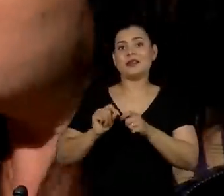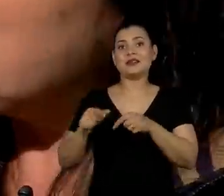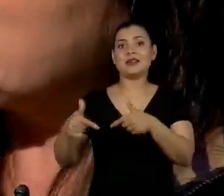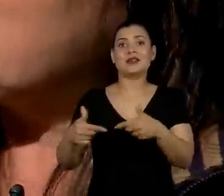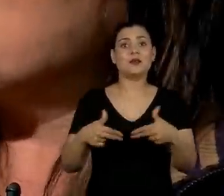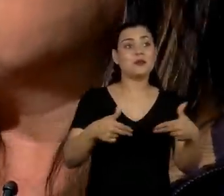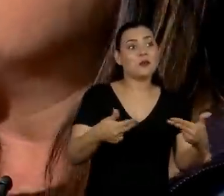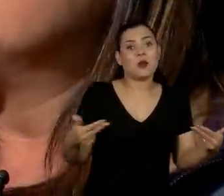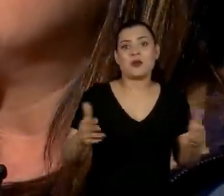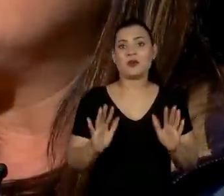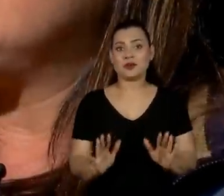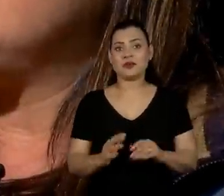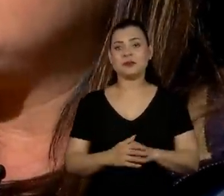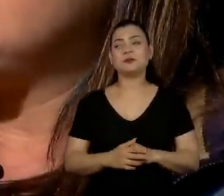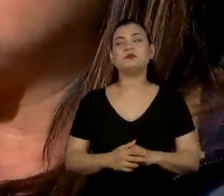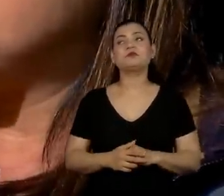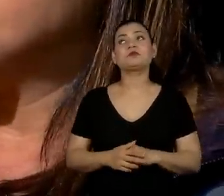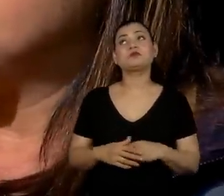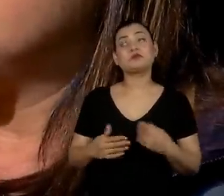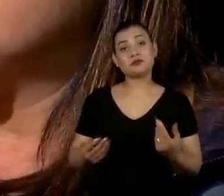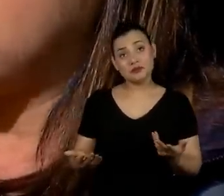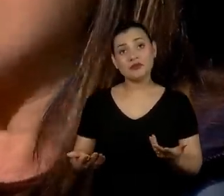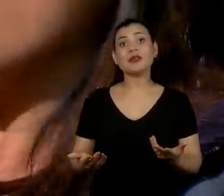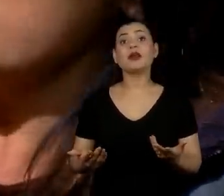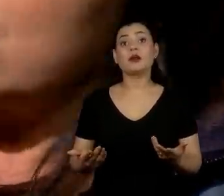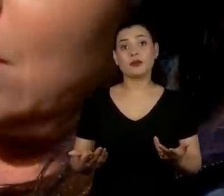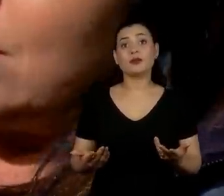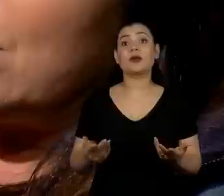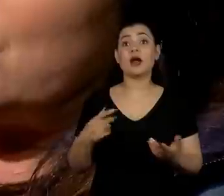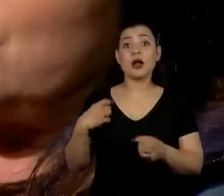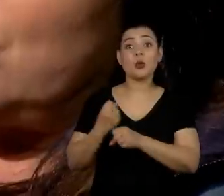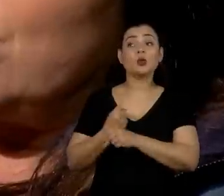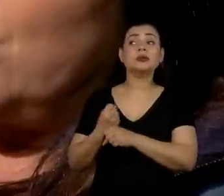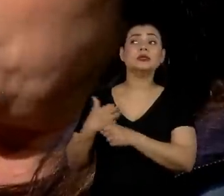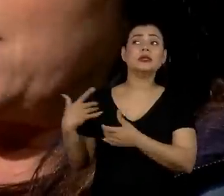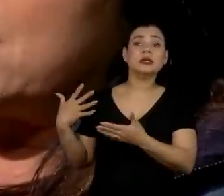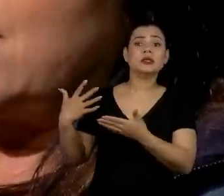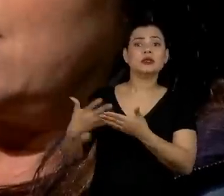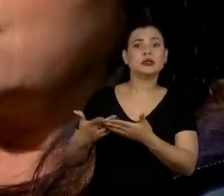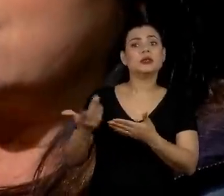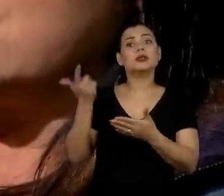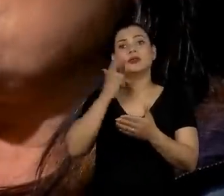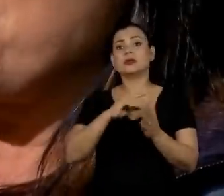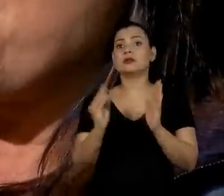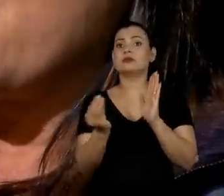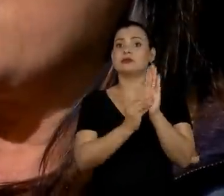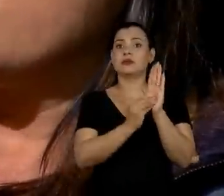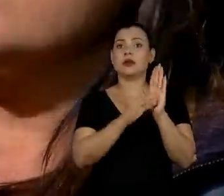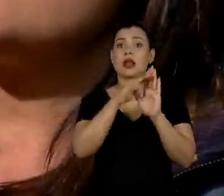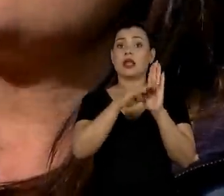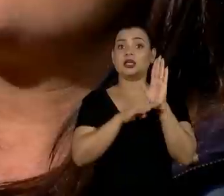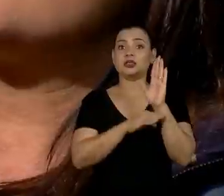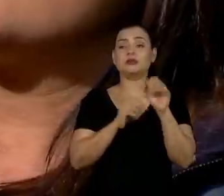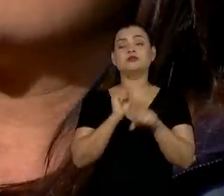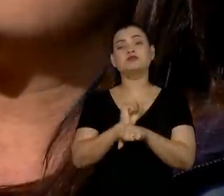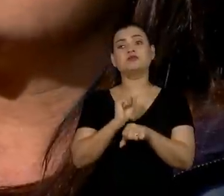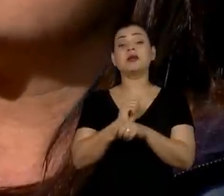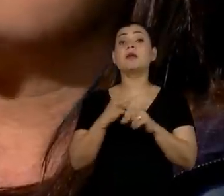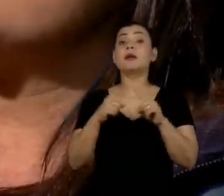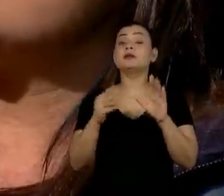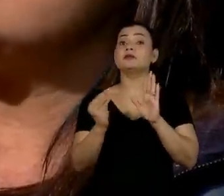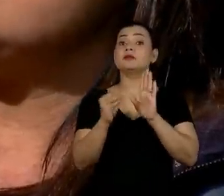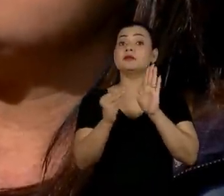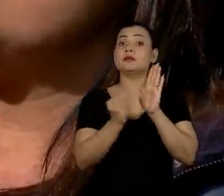acontecer então alguns anos a gente entrou para essa lista e quando a gente entrou